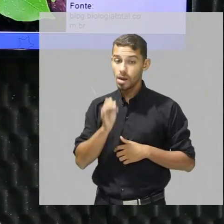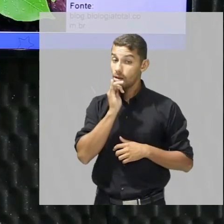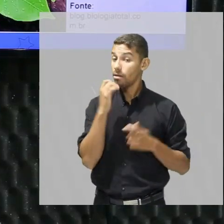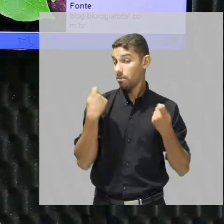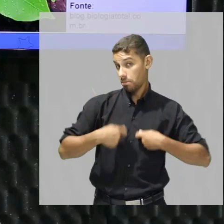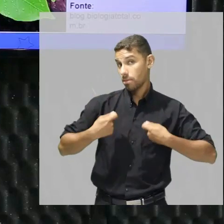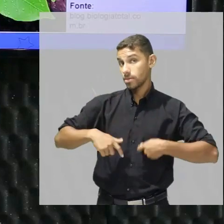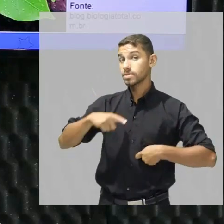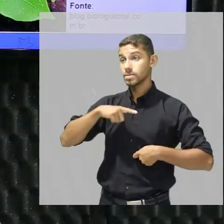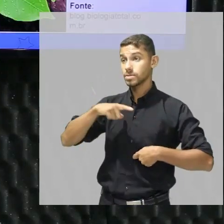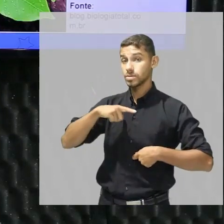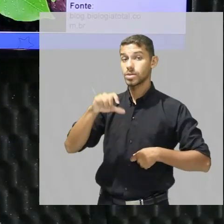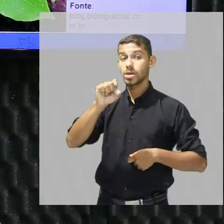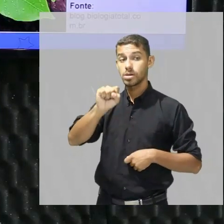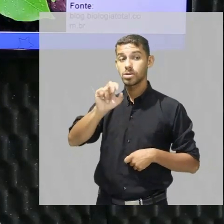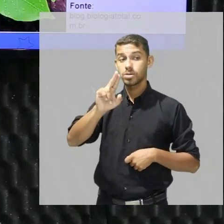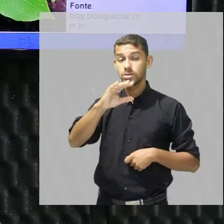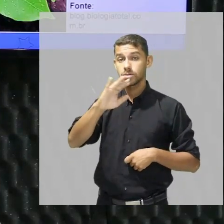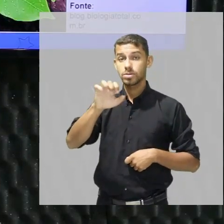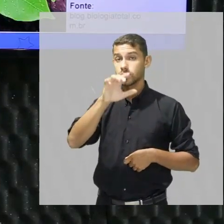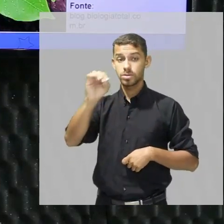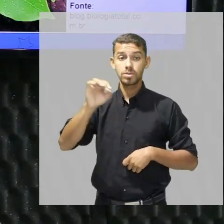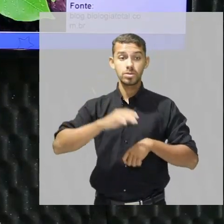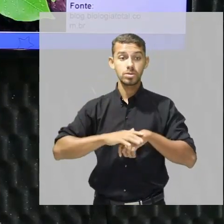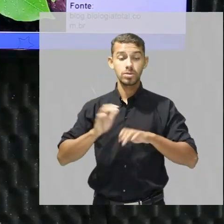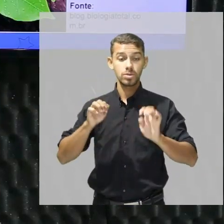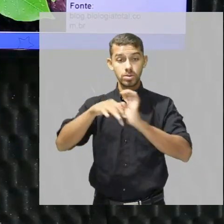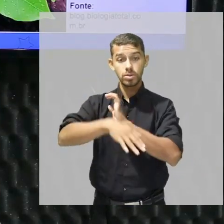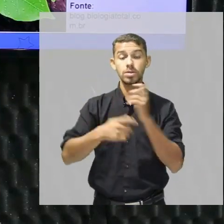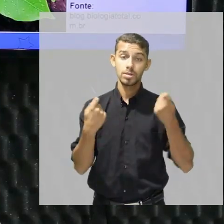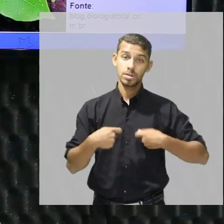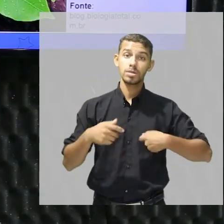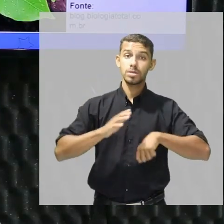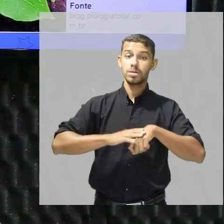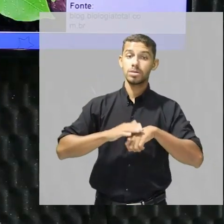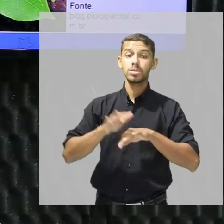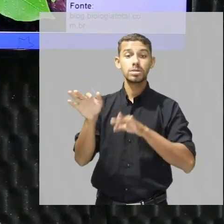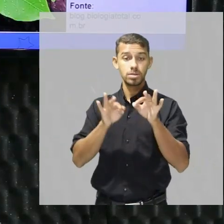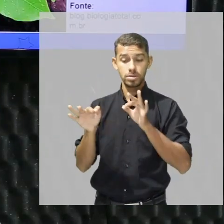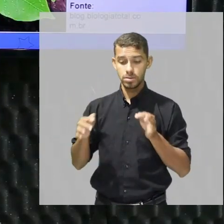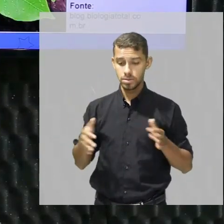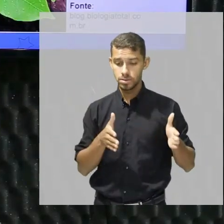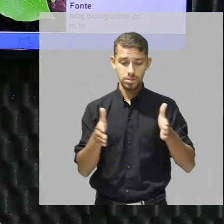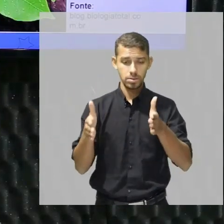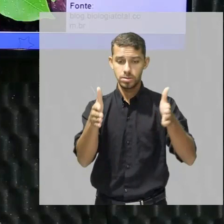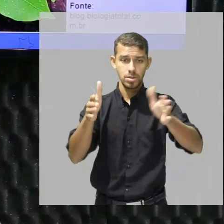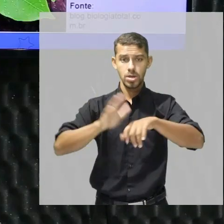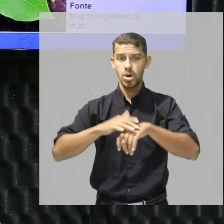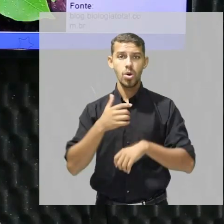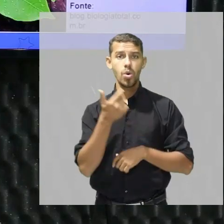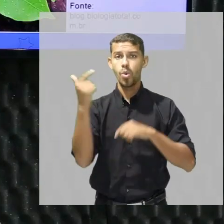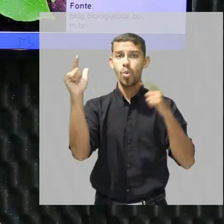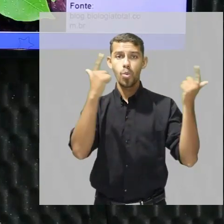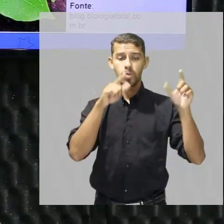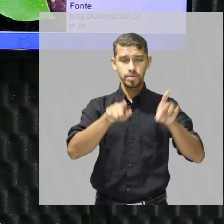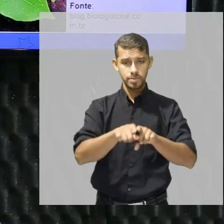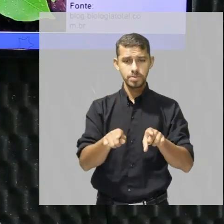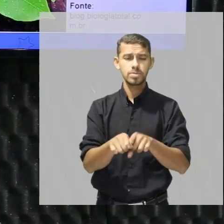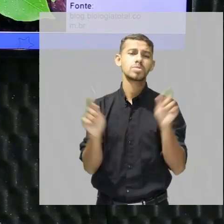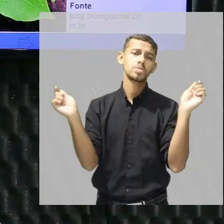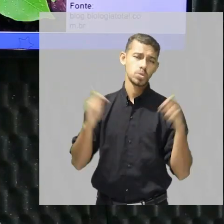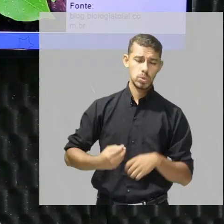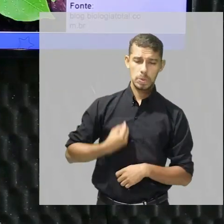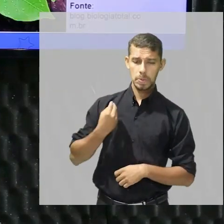ocorra o processo de sucessão ecológica, eu tenho que ter indivíduos que preparem o caminho para que outros indivíduos possam habitar